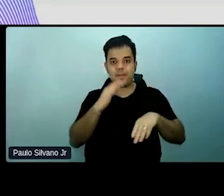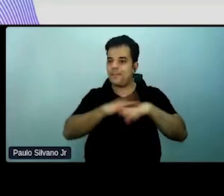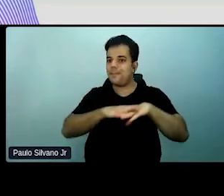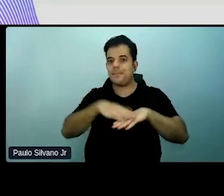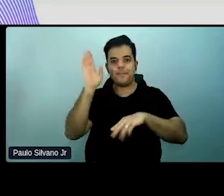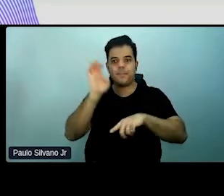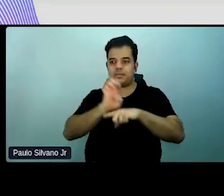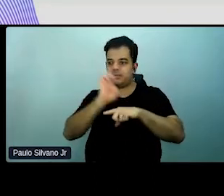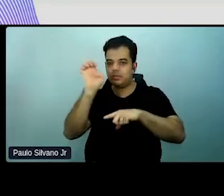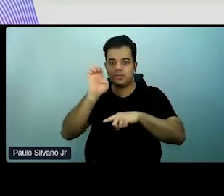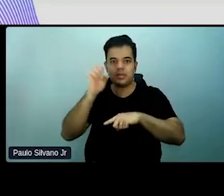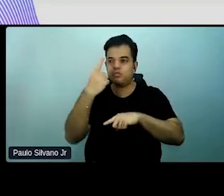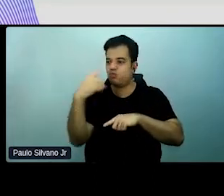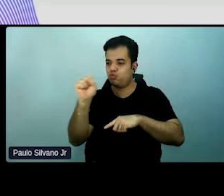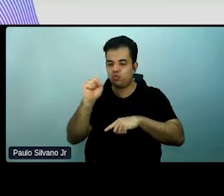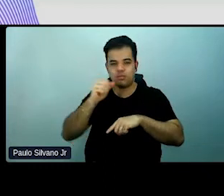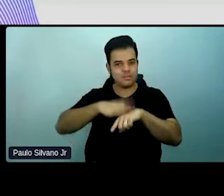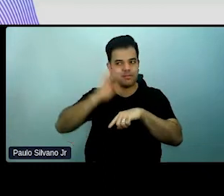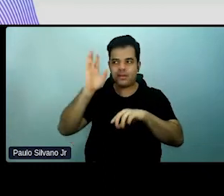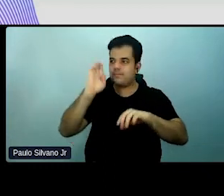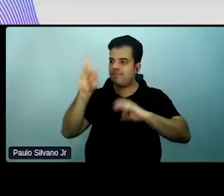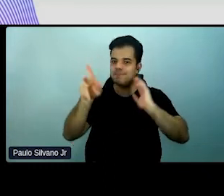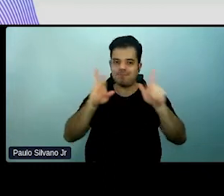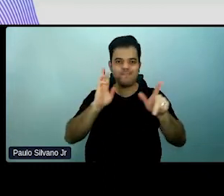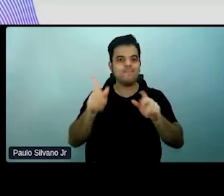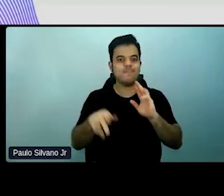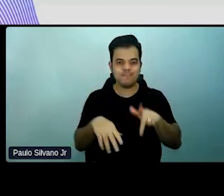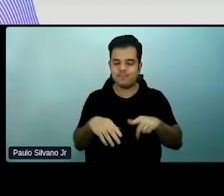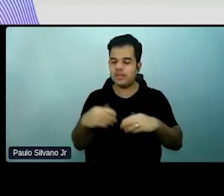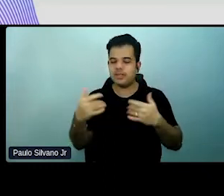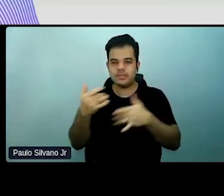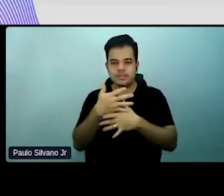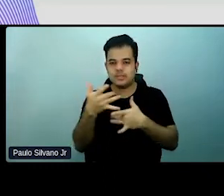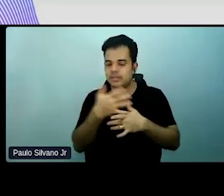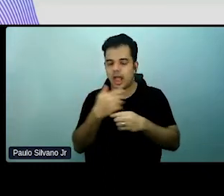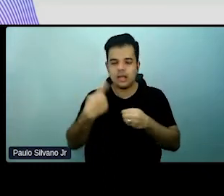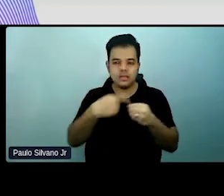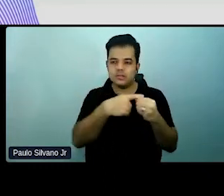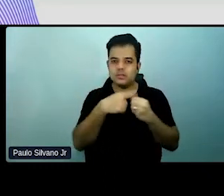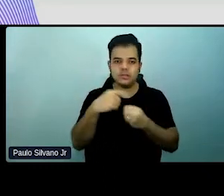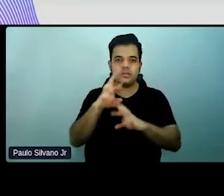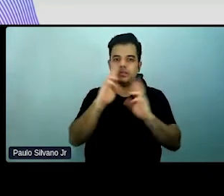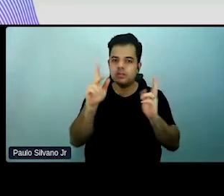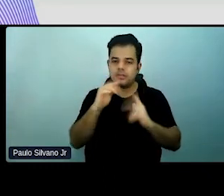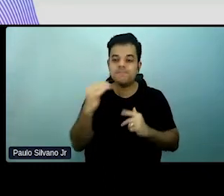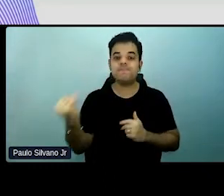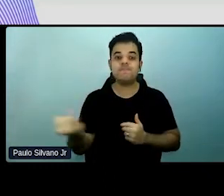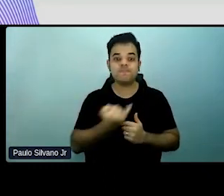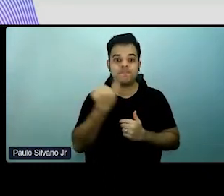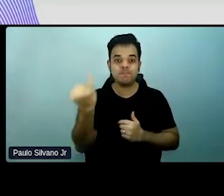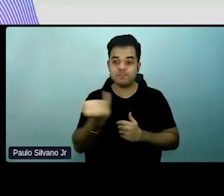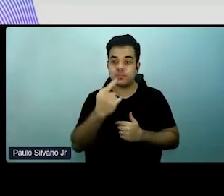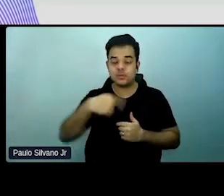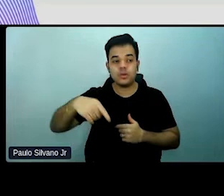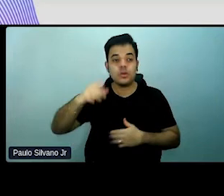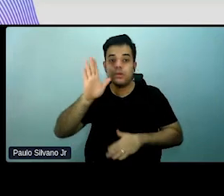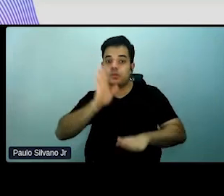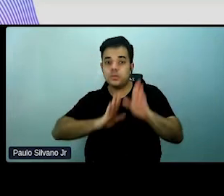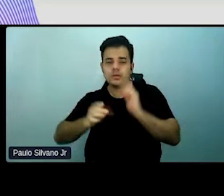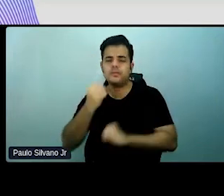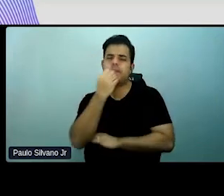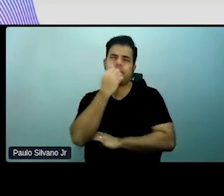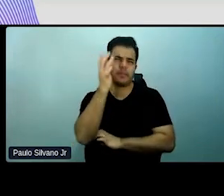18 estados diferentes, então, cidades diferentes. Então, é importante a gente ter o cuidado de entender se,